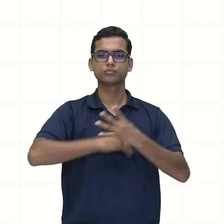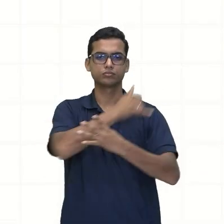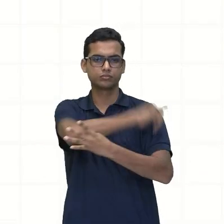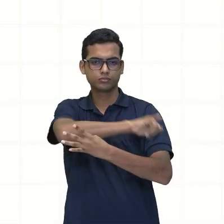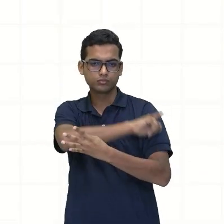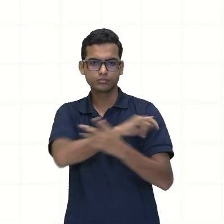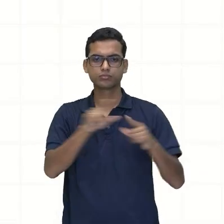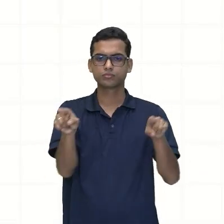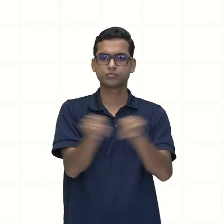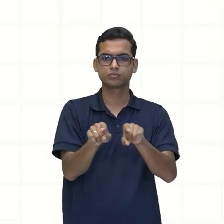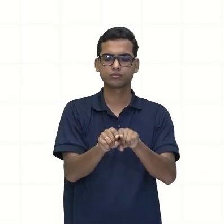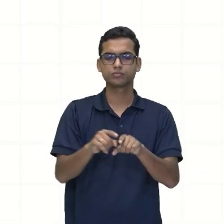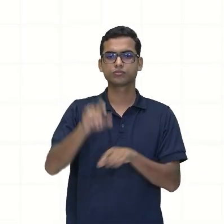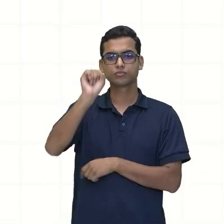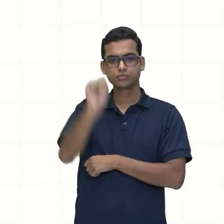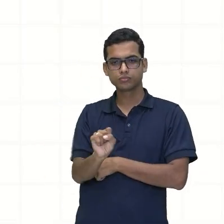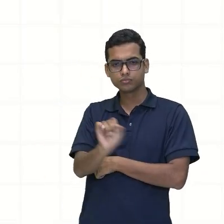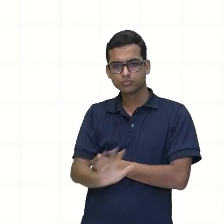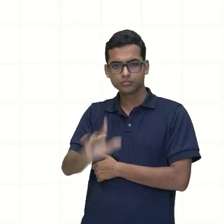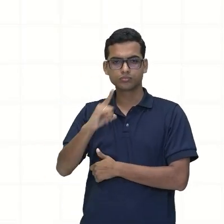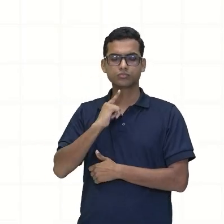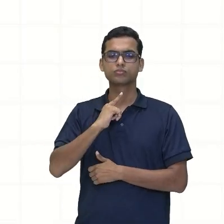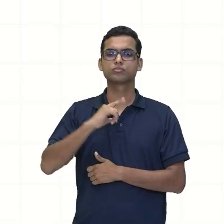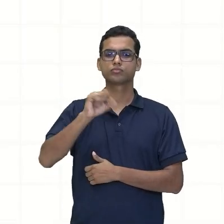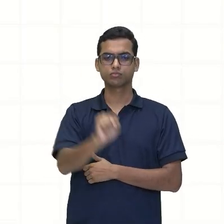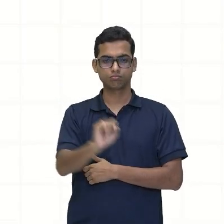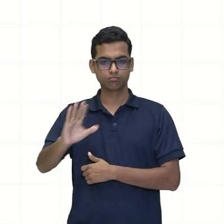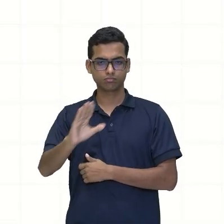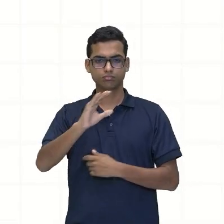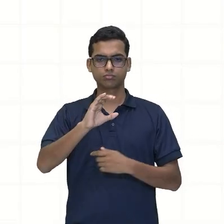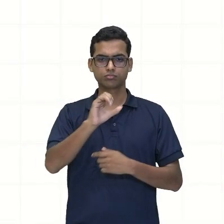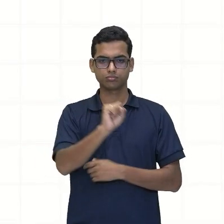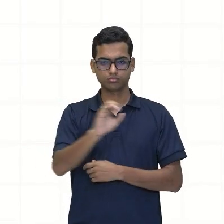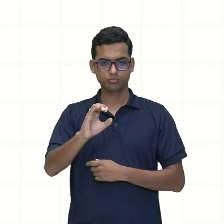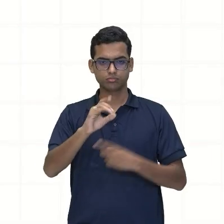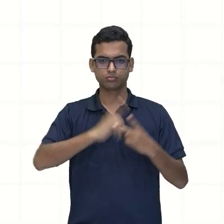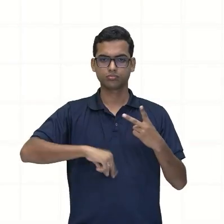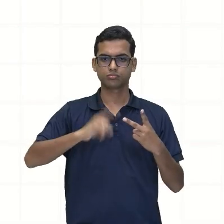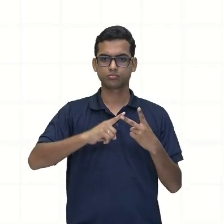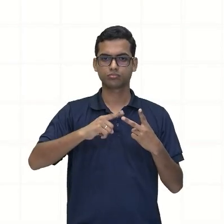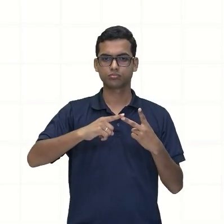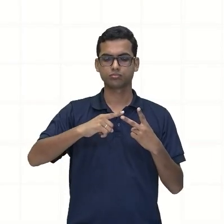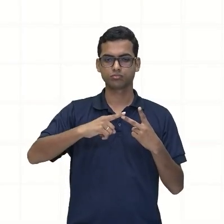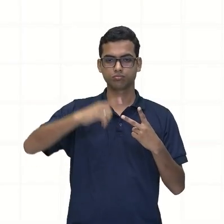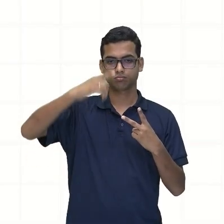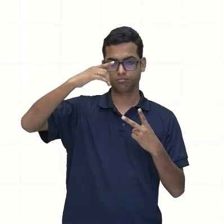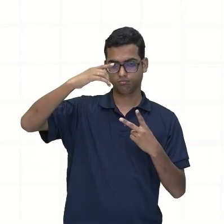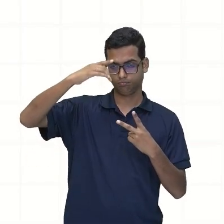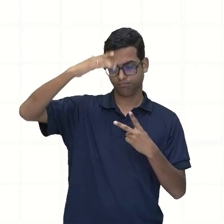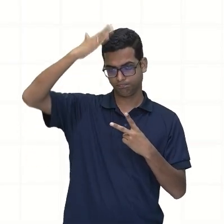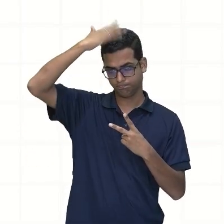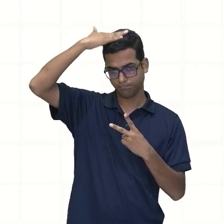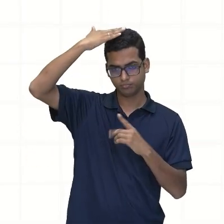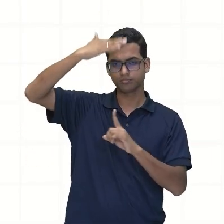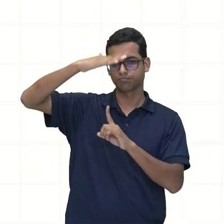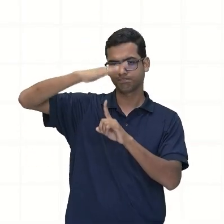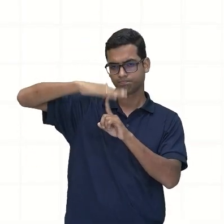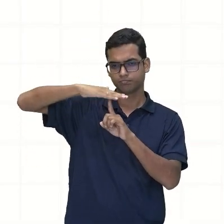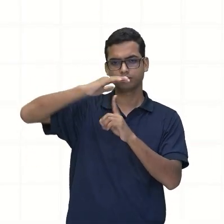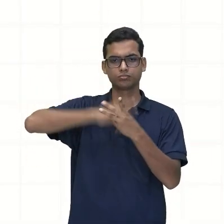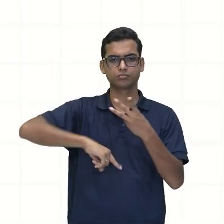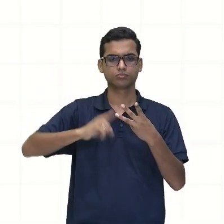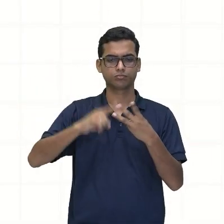essa migração, que chamamos aqui de interregional, veja que o nome é diferente, né? Nós vimos ali a